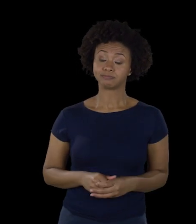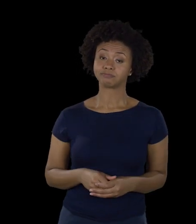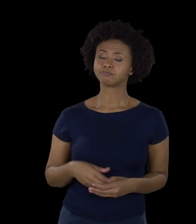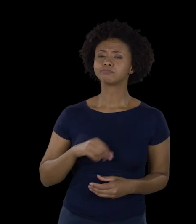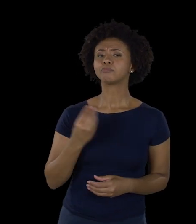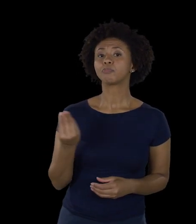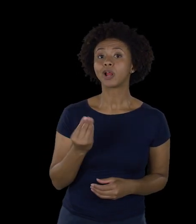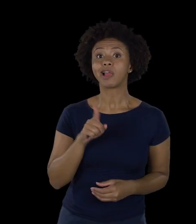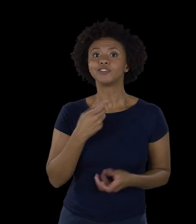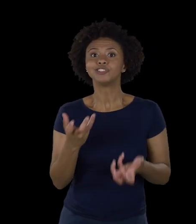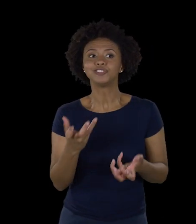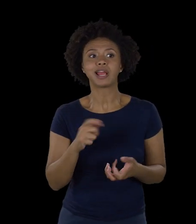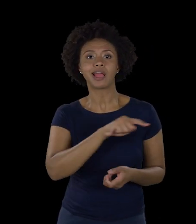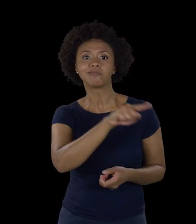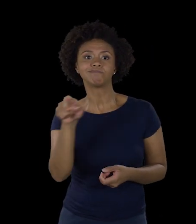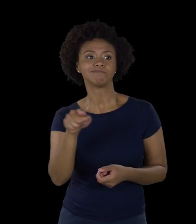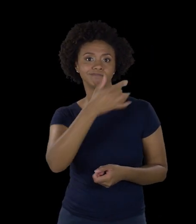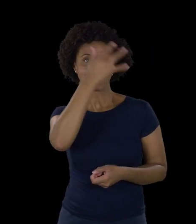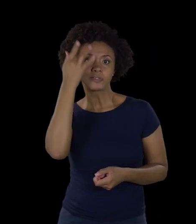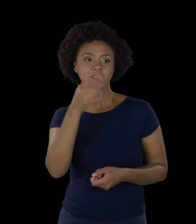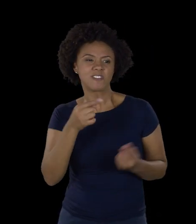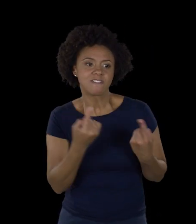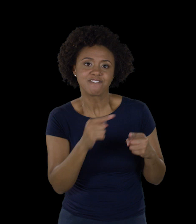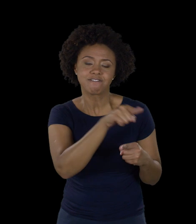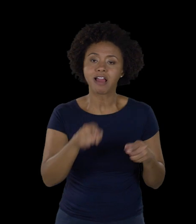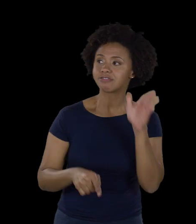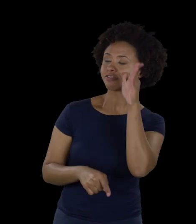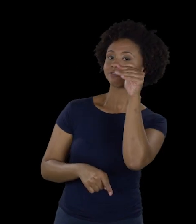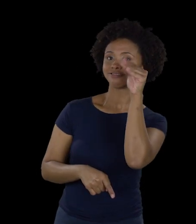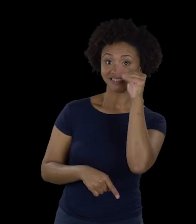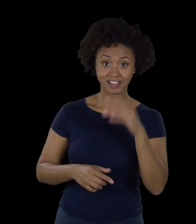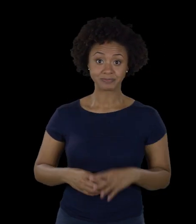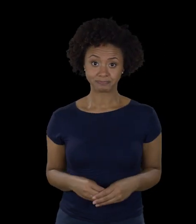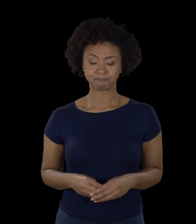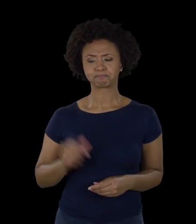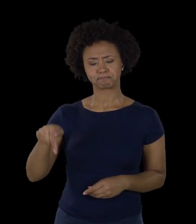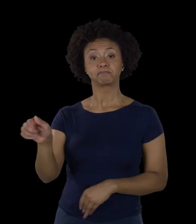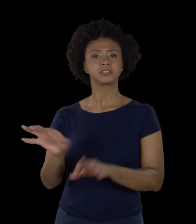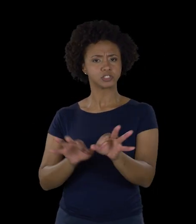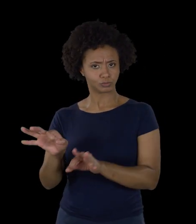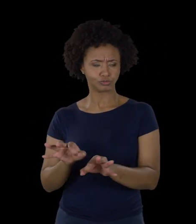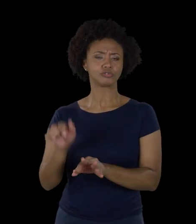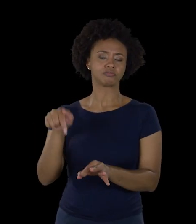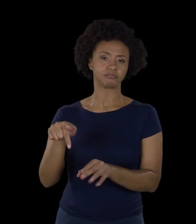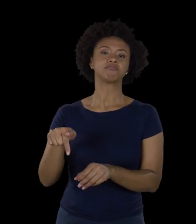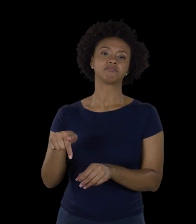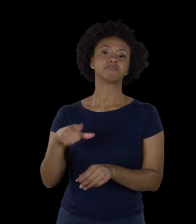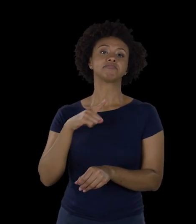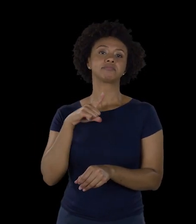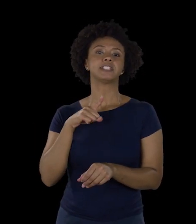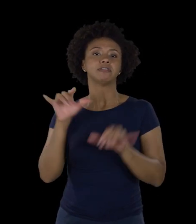uma expectativa no público quando a gente fez o lançamento desse projeto. Esse projeto ele contou com